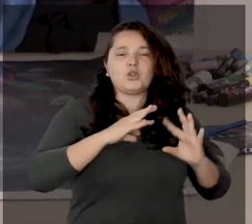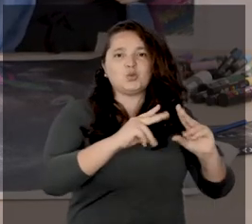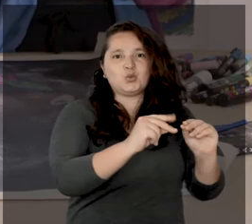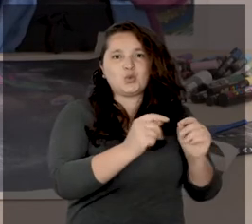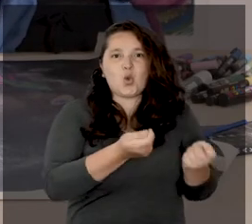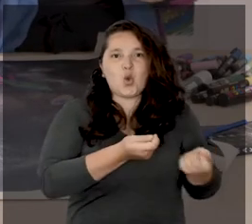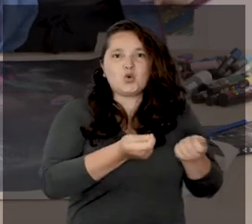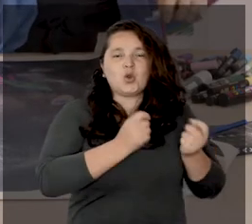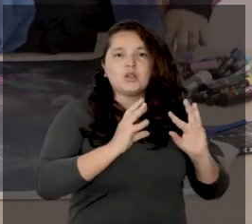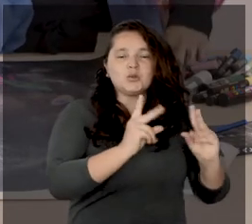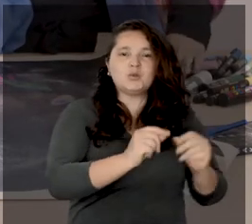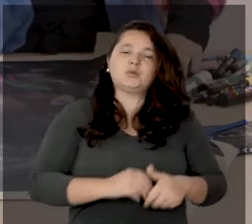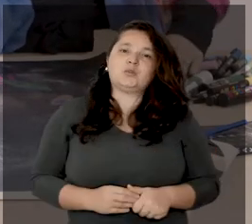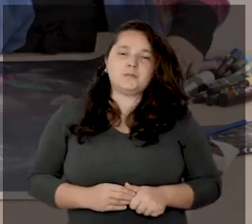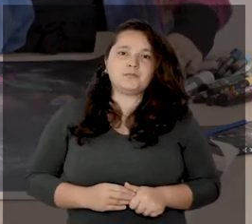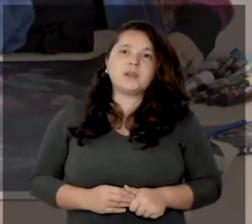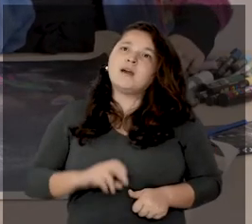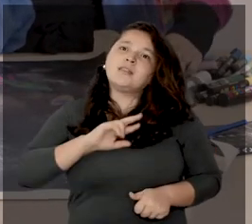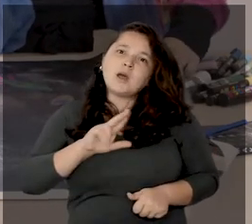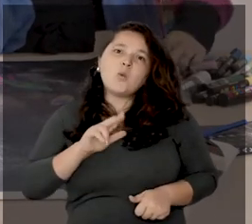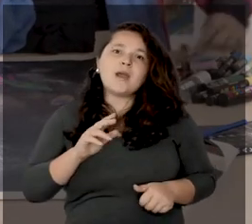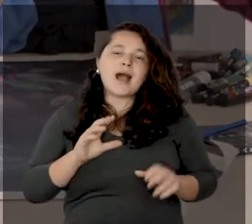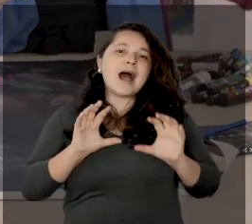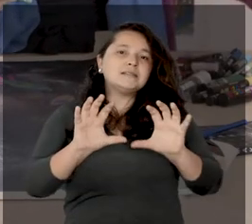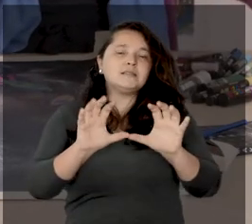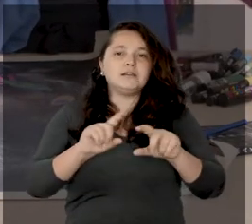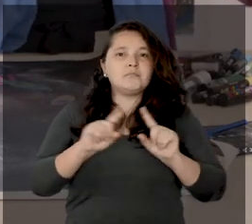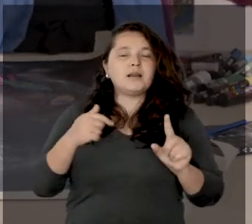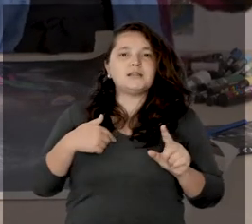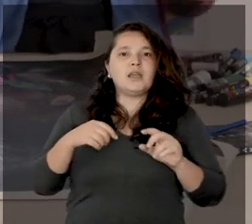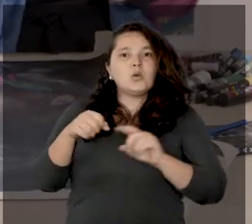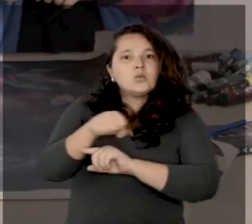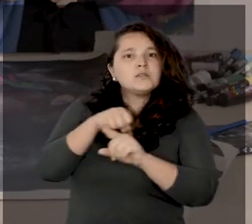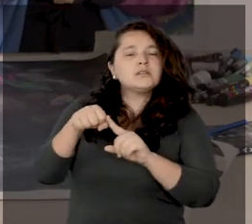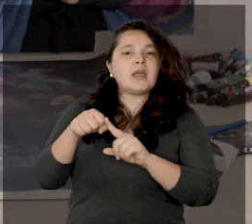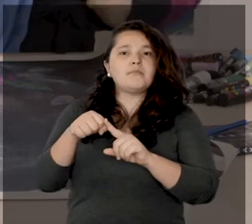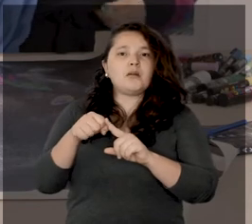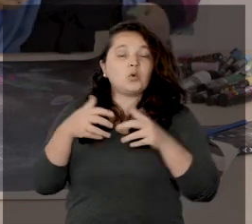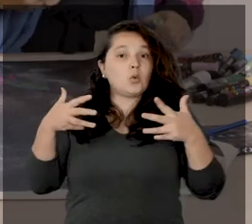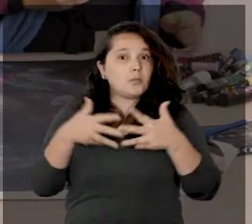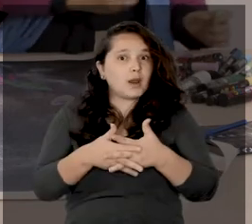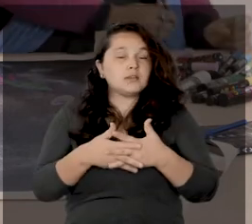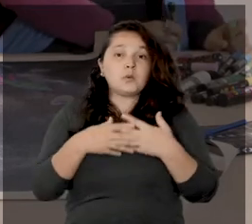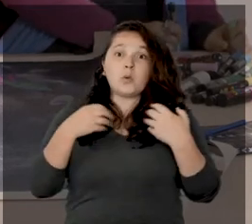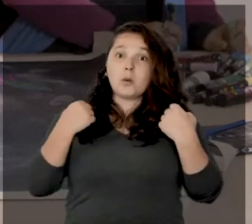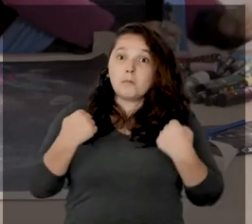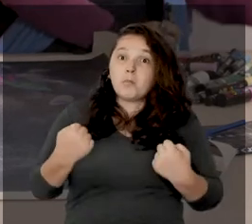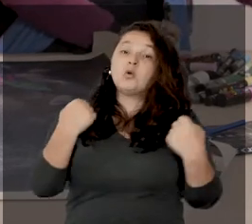palavra, mas eles têm um sistema muito complexo, muito potente e até muito